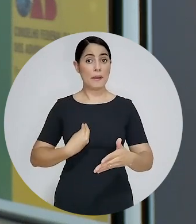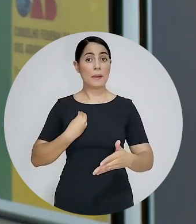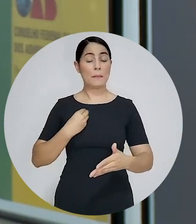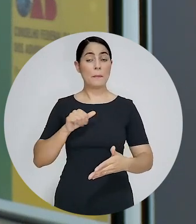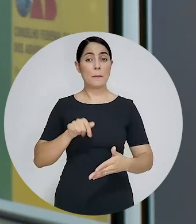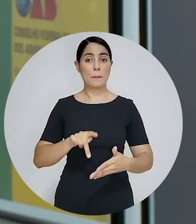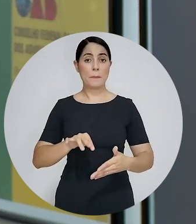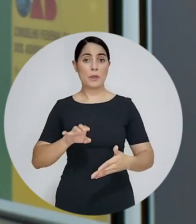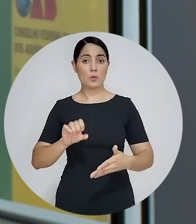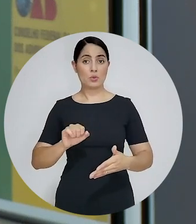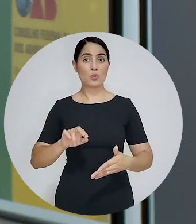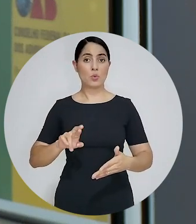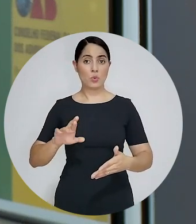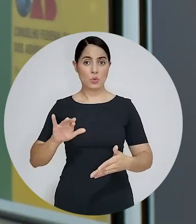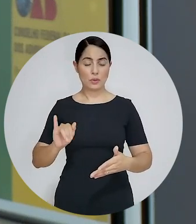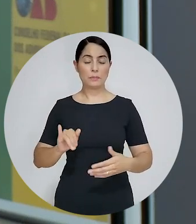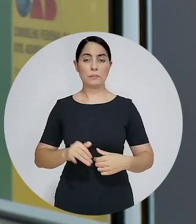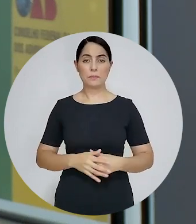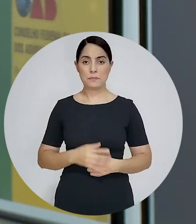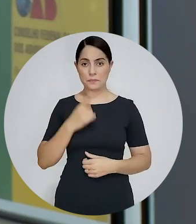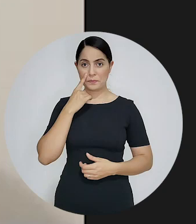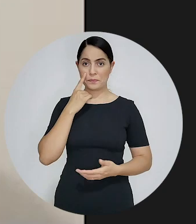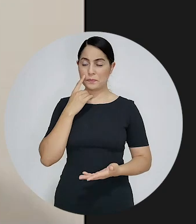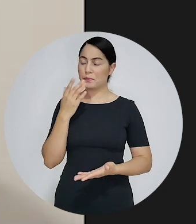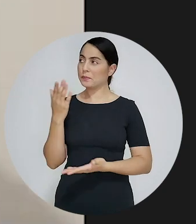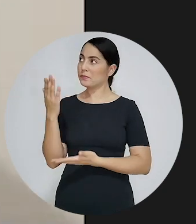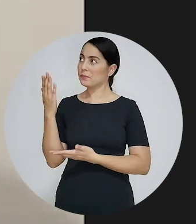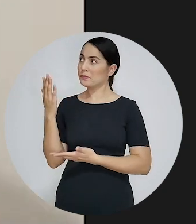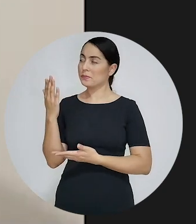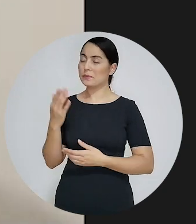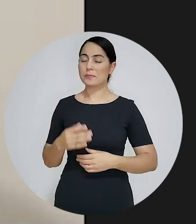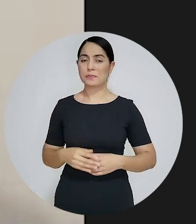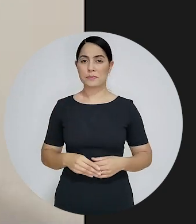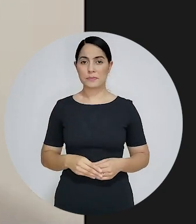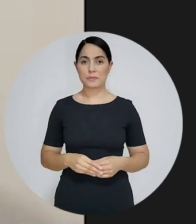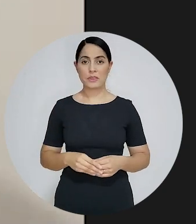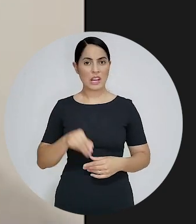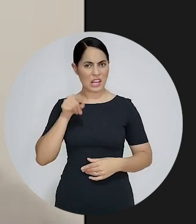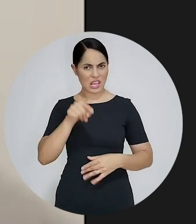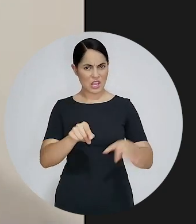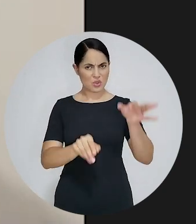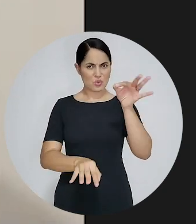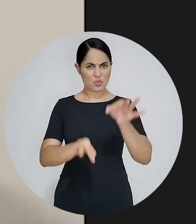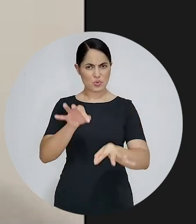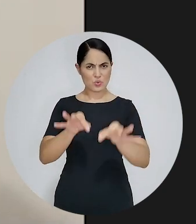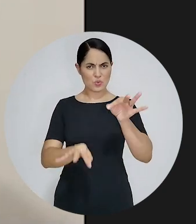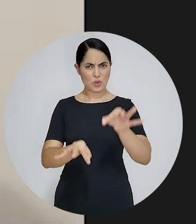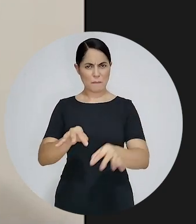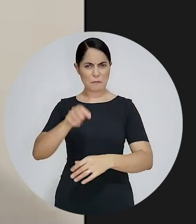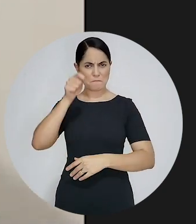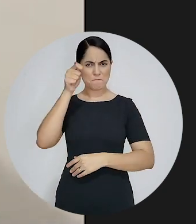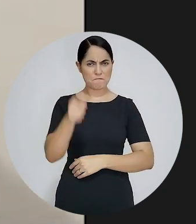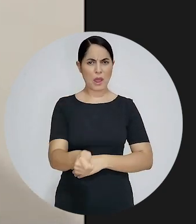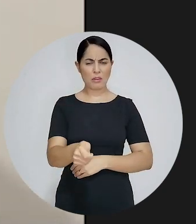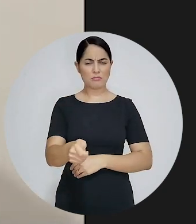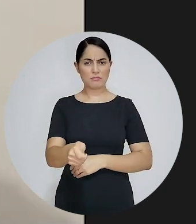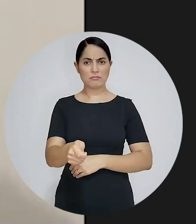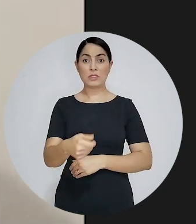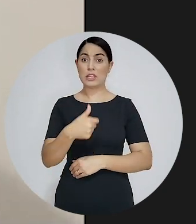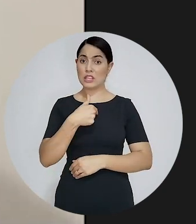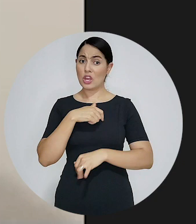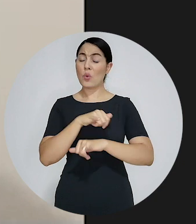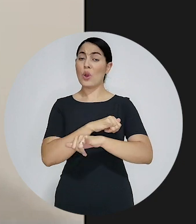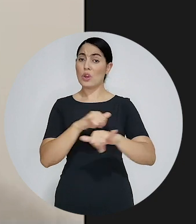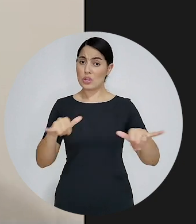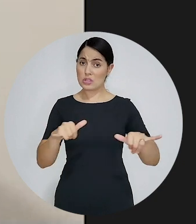como amicus curiae. Confira. Esse julgamento, que eu chamei de julgamento da década, por ser um julgamento